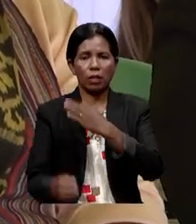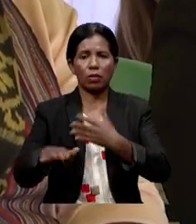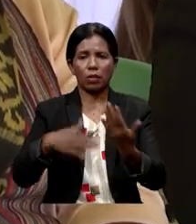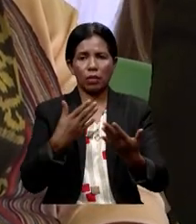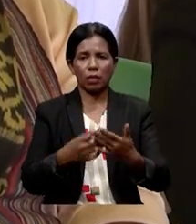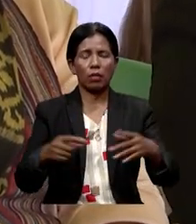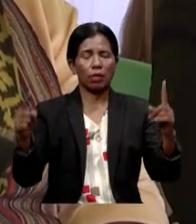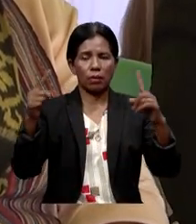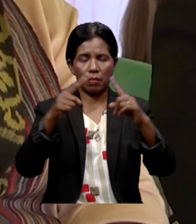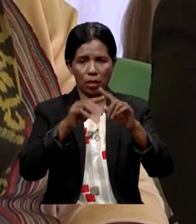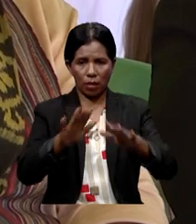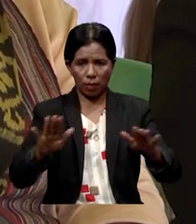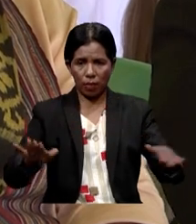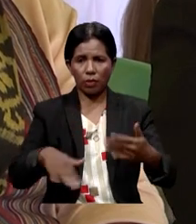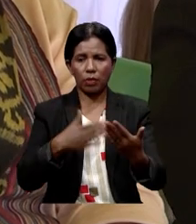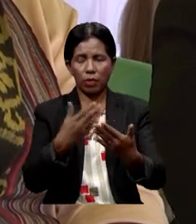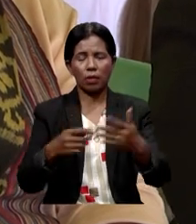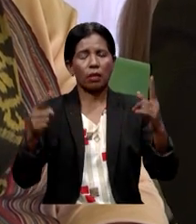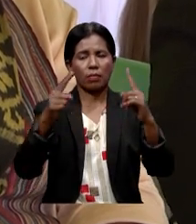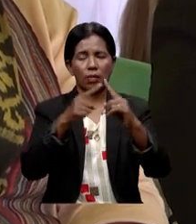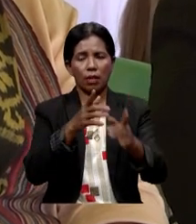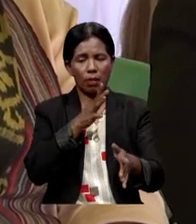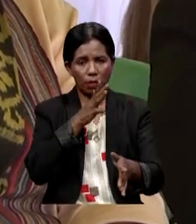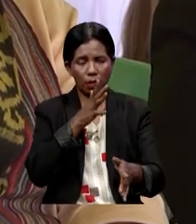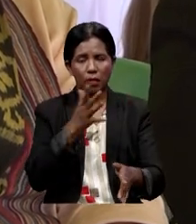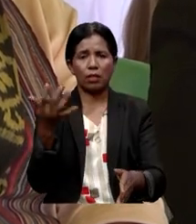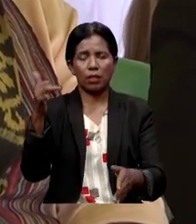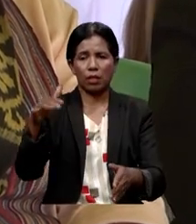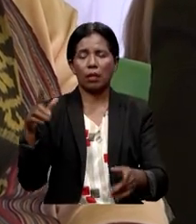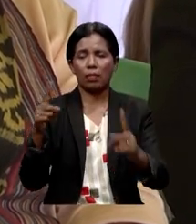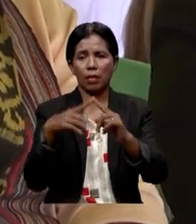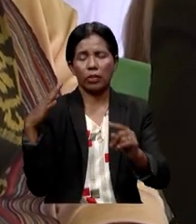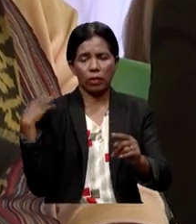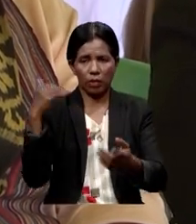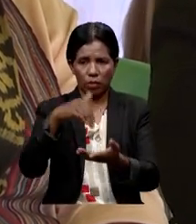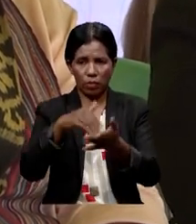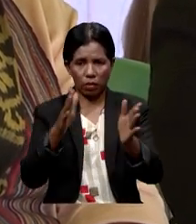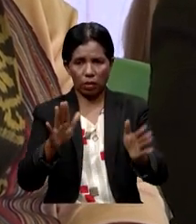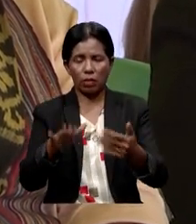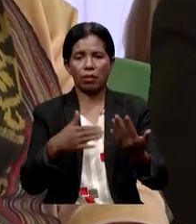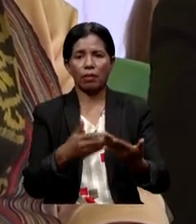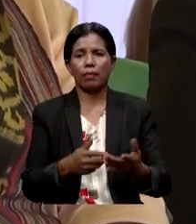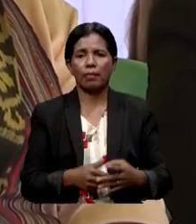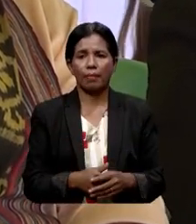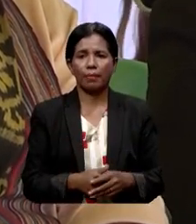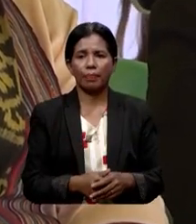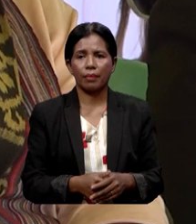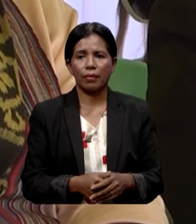a lavar a Xira, a Ina, a jovem estudante Xira.